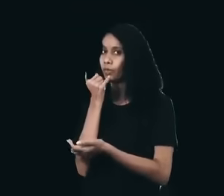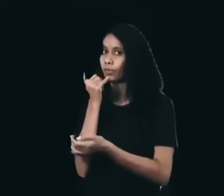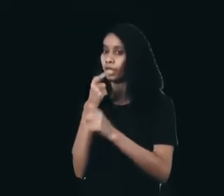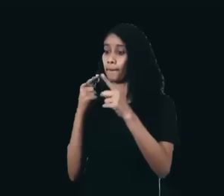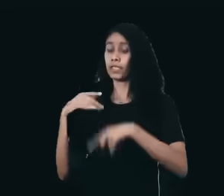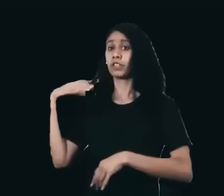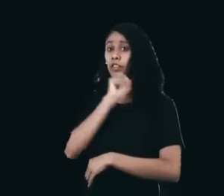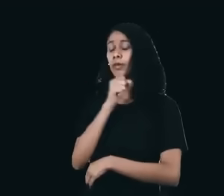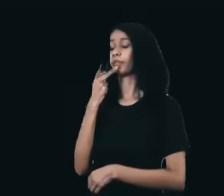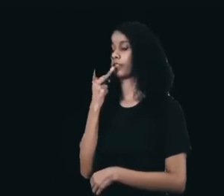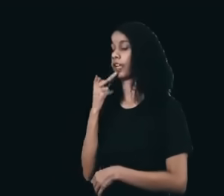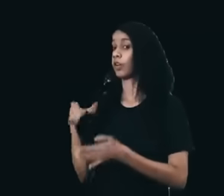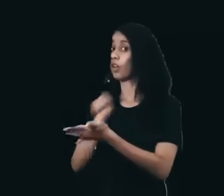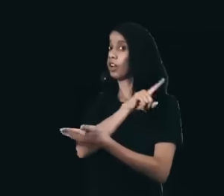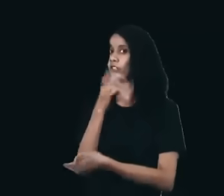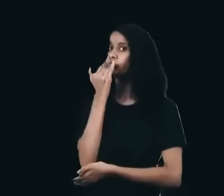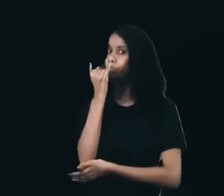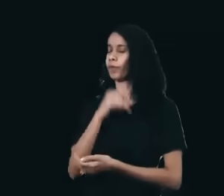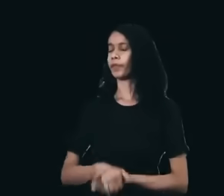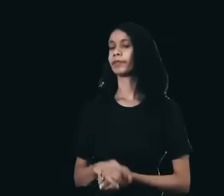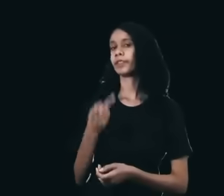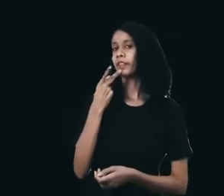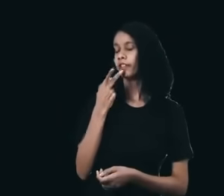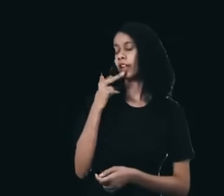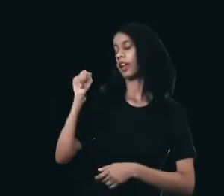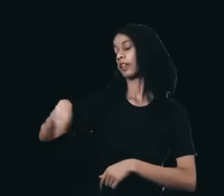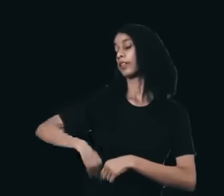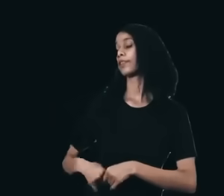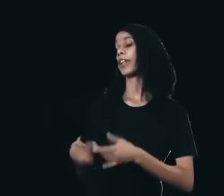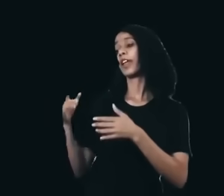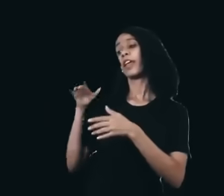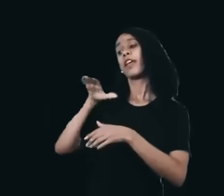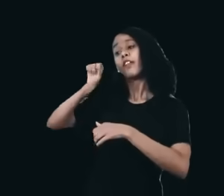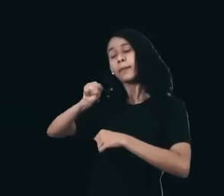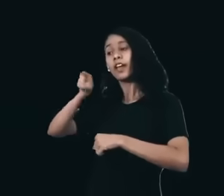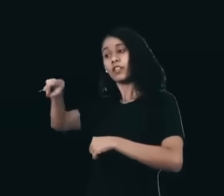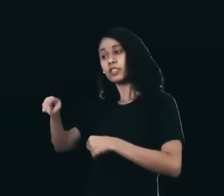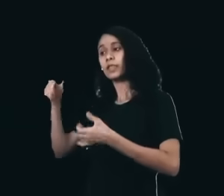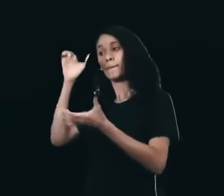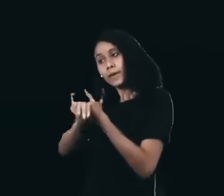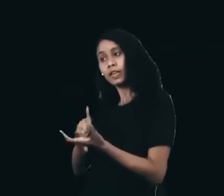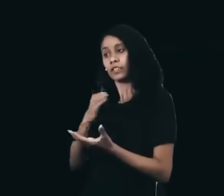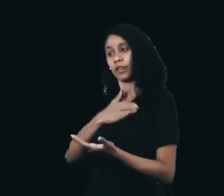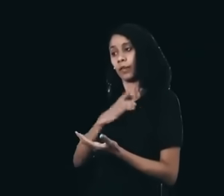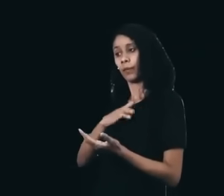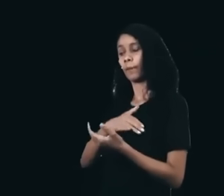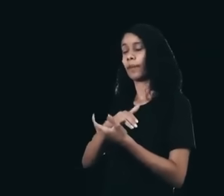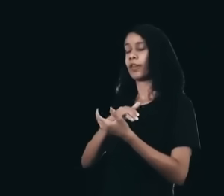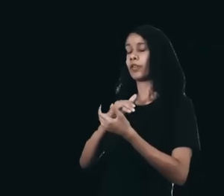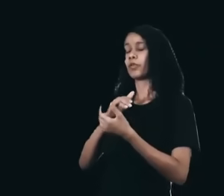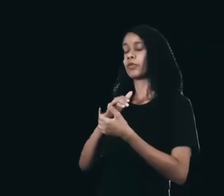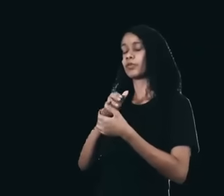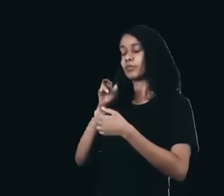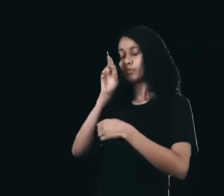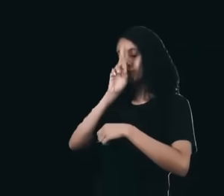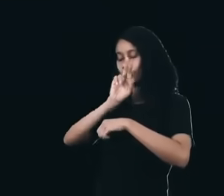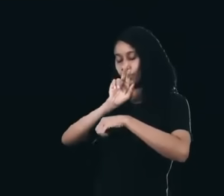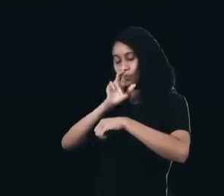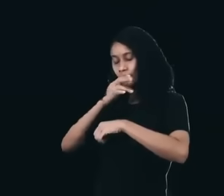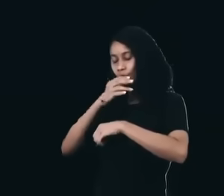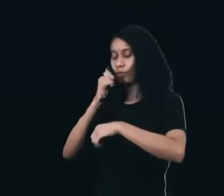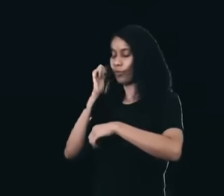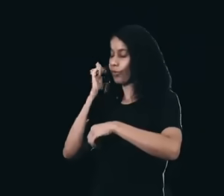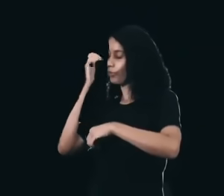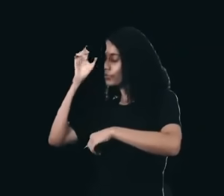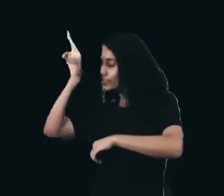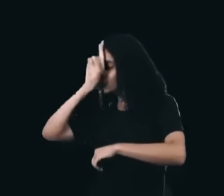se apressa e fala logo antes da comida. Ele diz assim, ó, vim aqui buscar você para casar com o meu senhor. O filho do meu senhor precisa casar e você